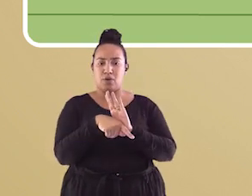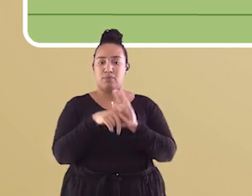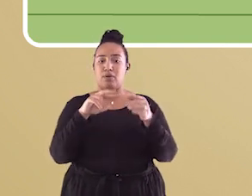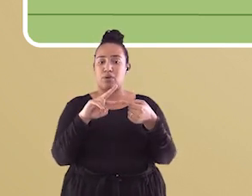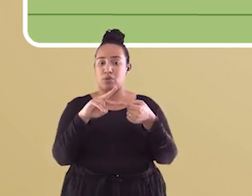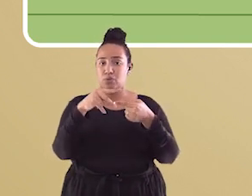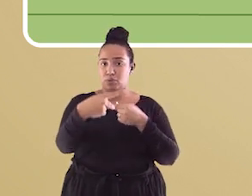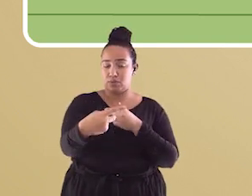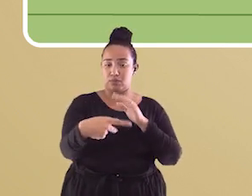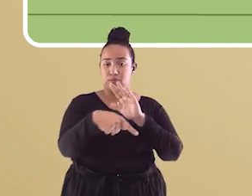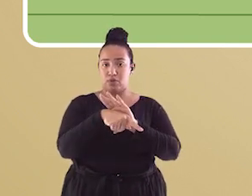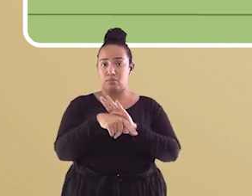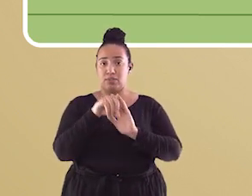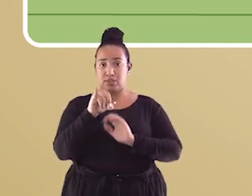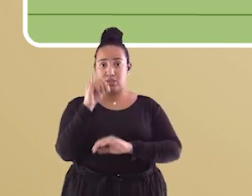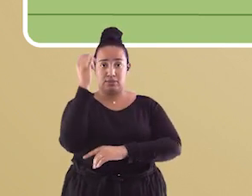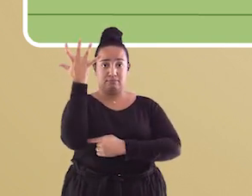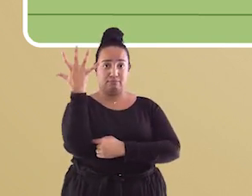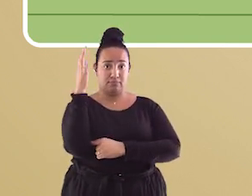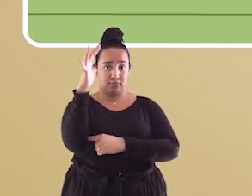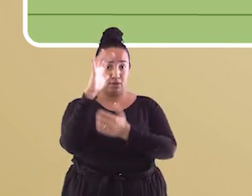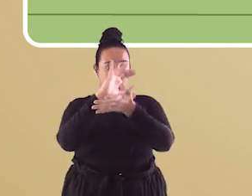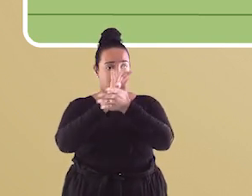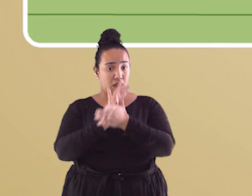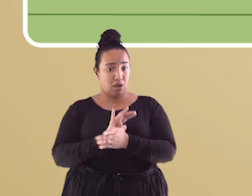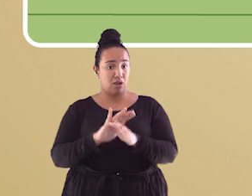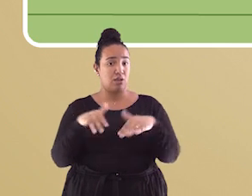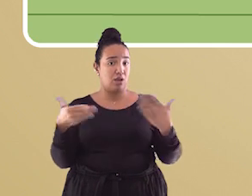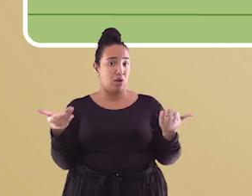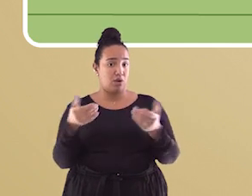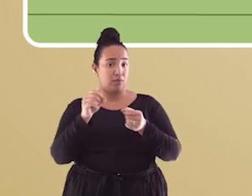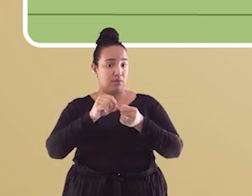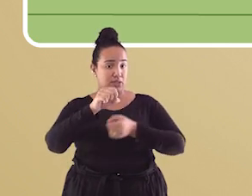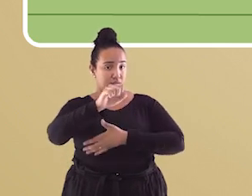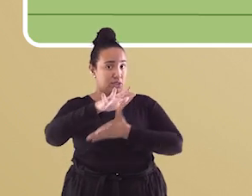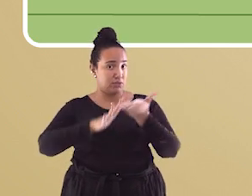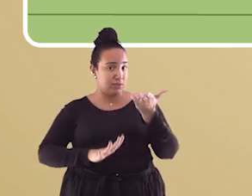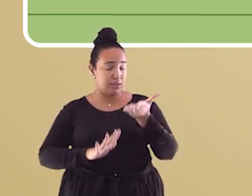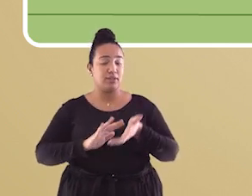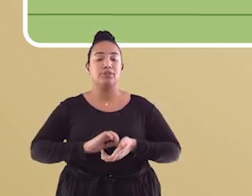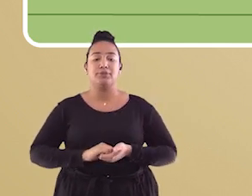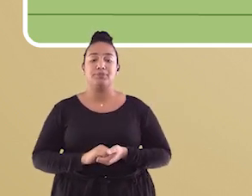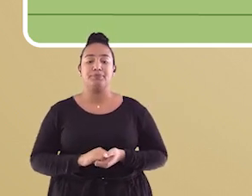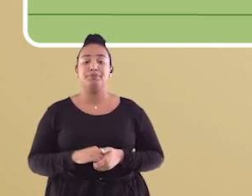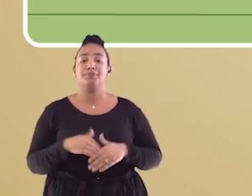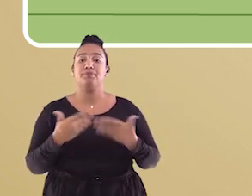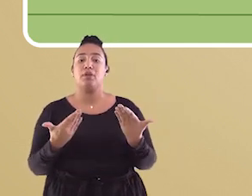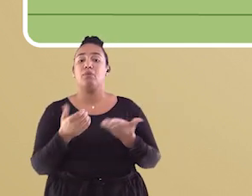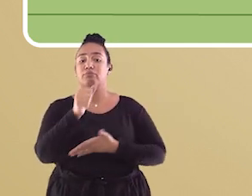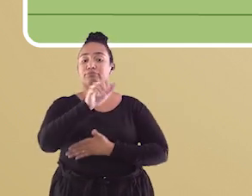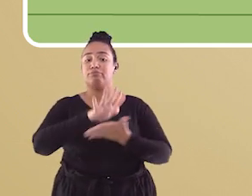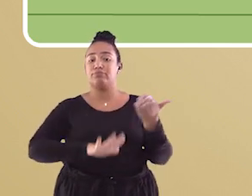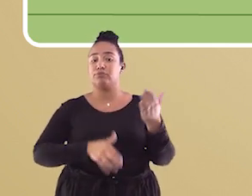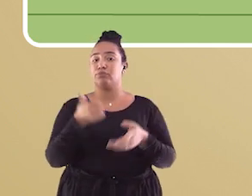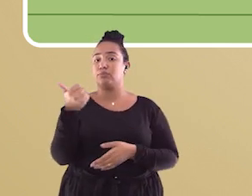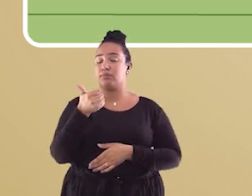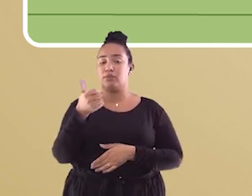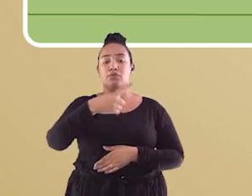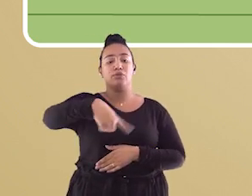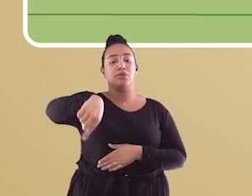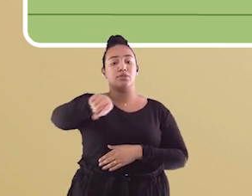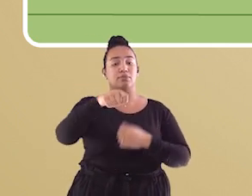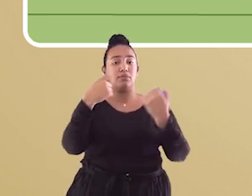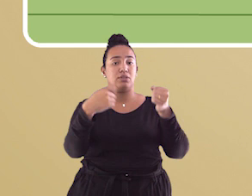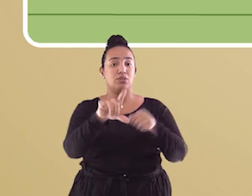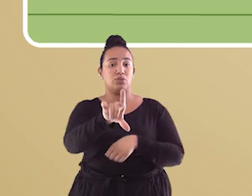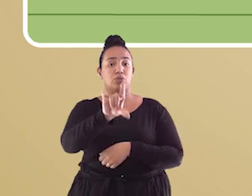ambiente, vamos fazer as nossas atividades? Bom, questão número 1. Você deverá escolher a resposta correta, aquela que acha que está